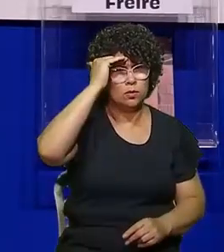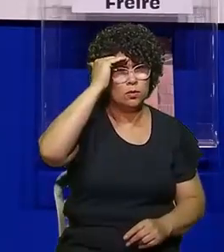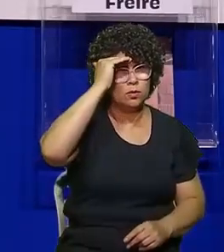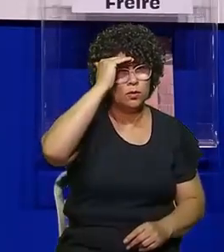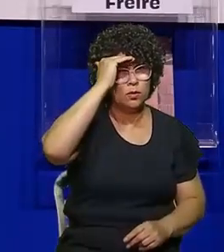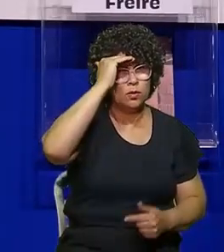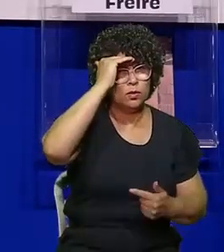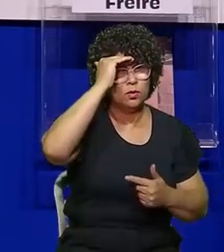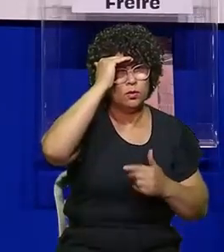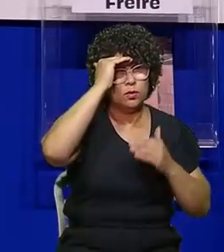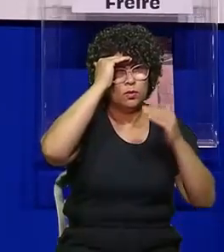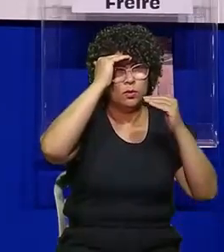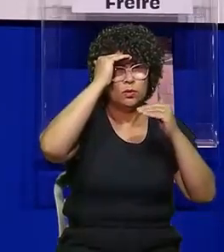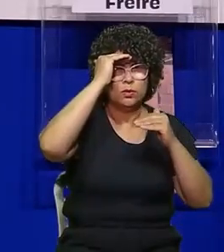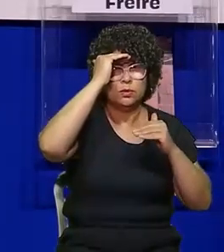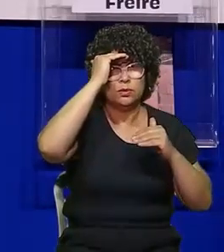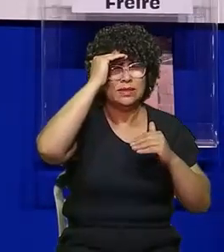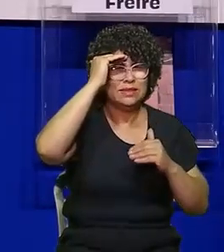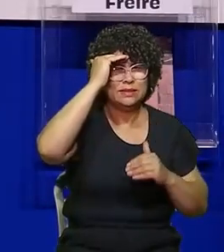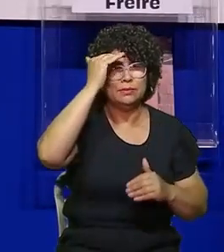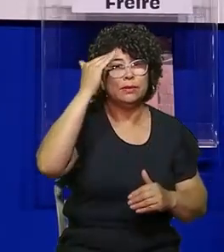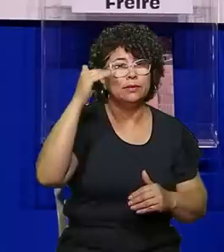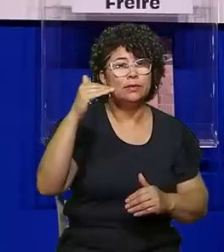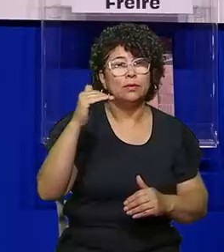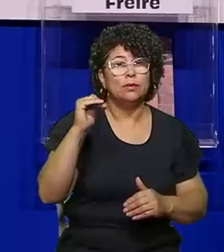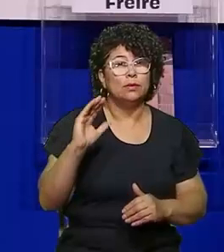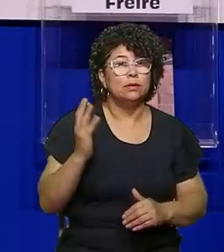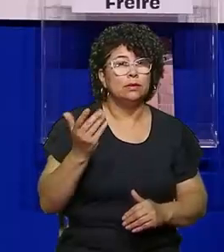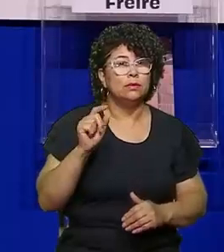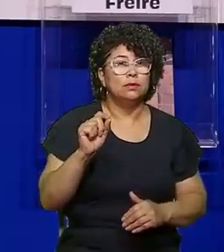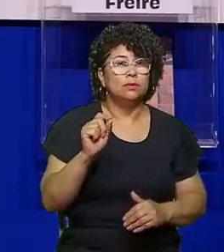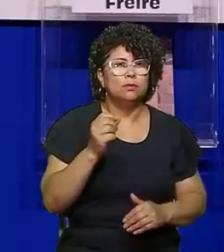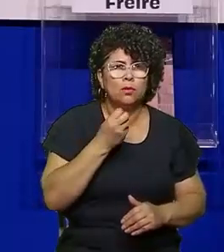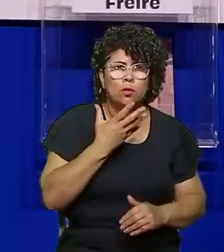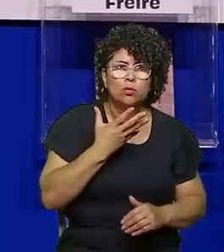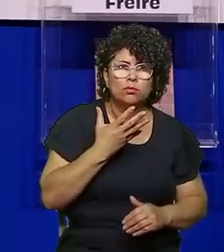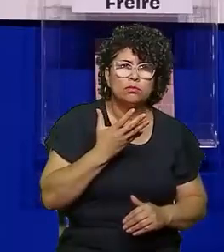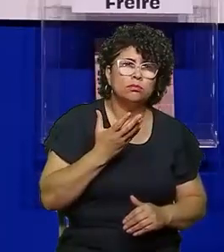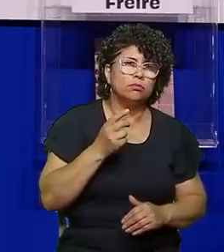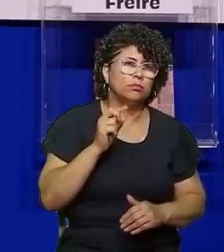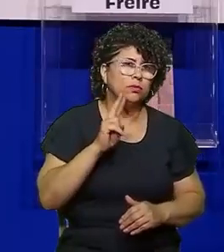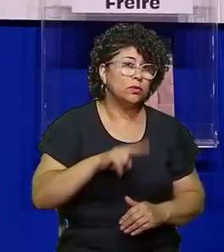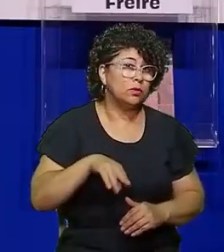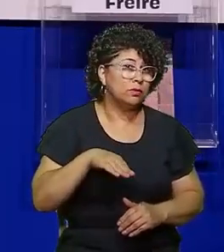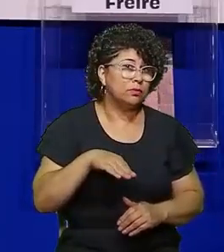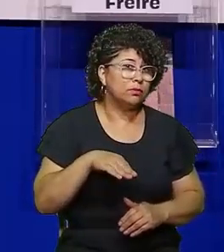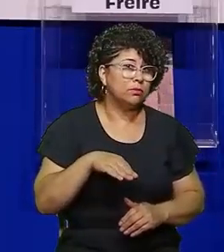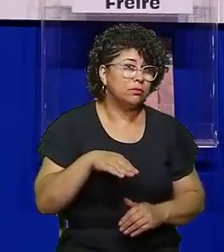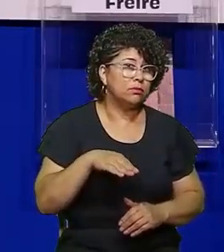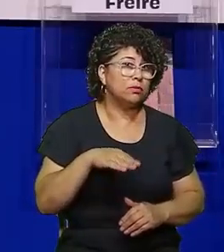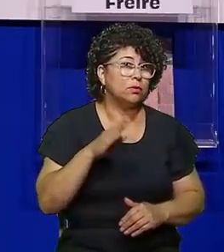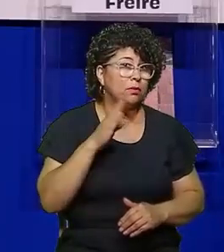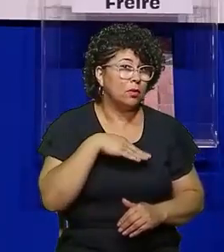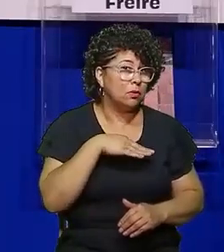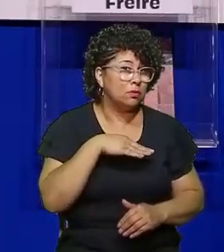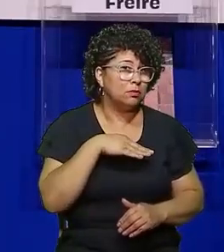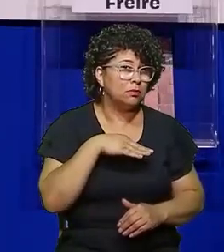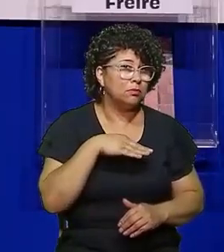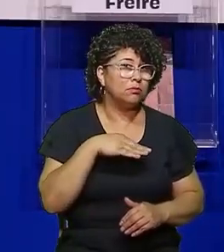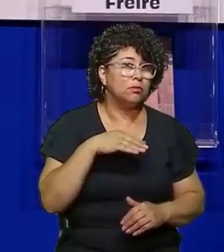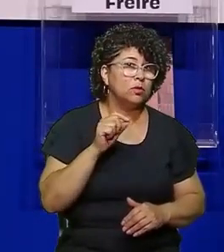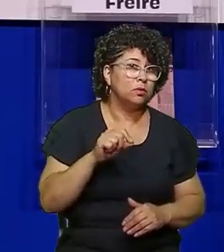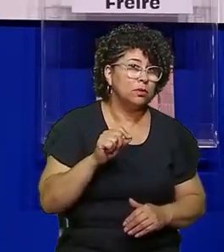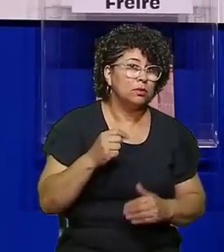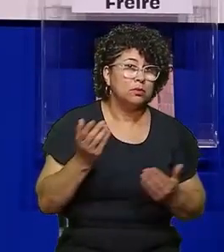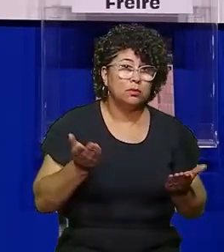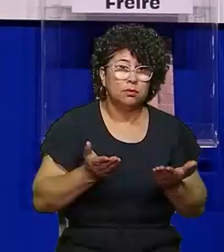antecipam o que vai acontecer, para o bem e para o mal. Então estes poemas continuam absolutamente atuais,